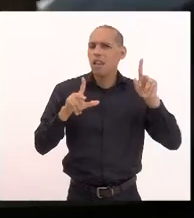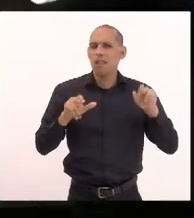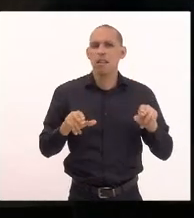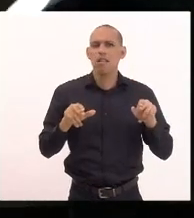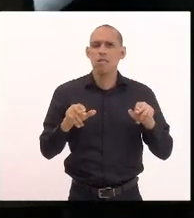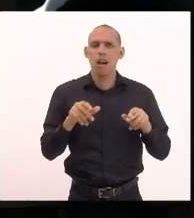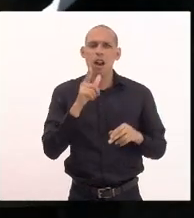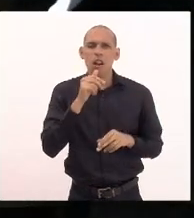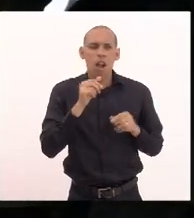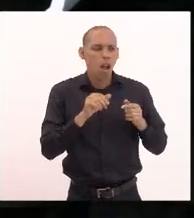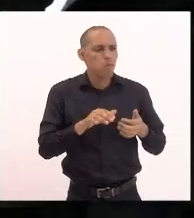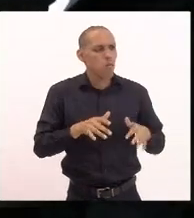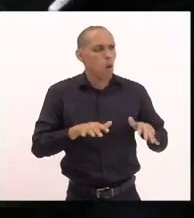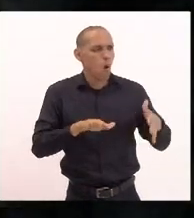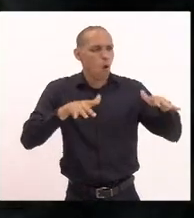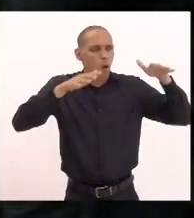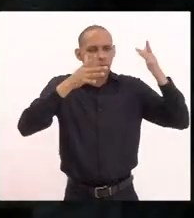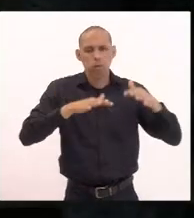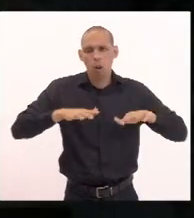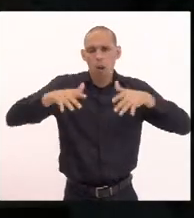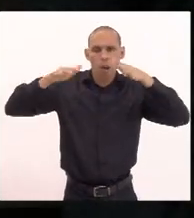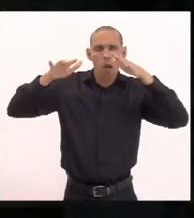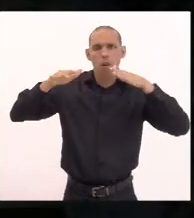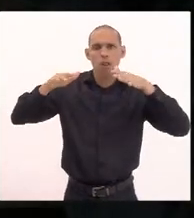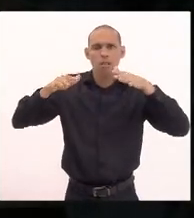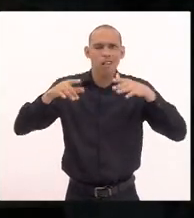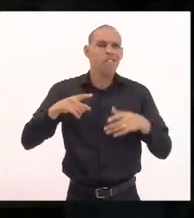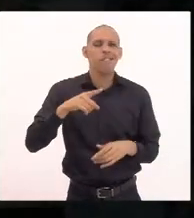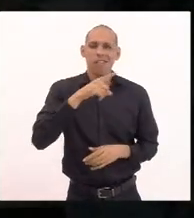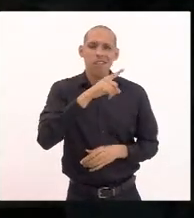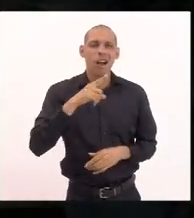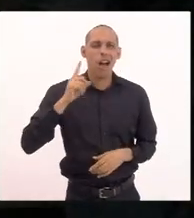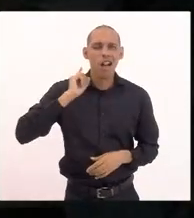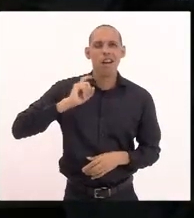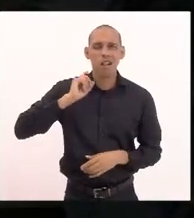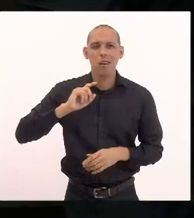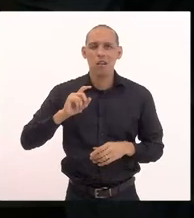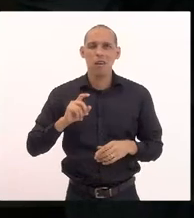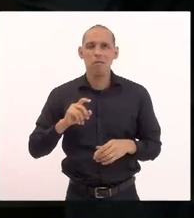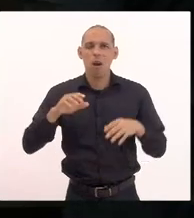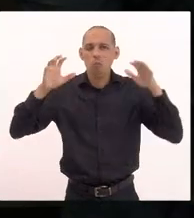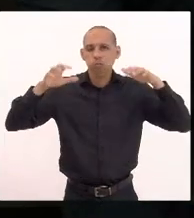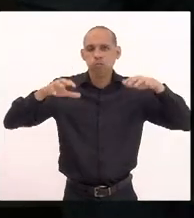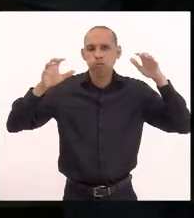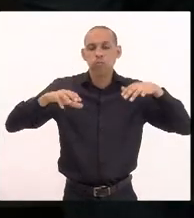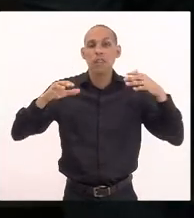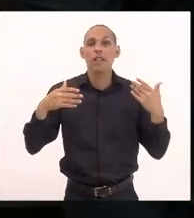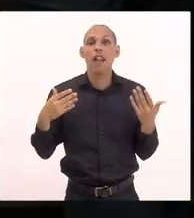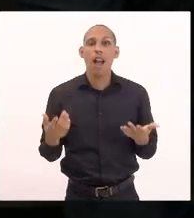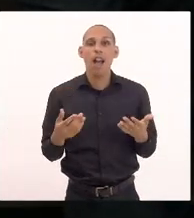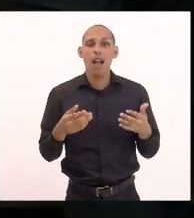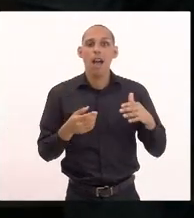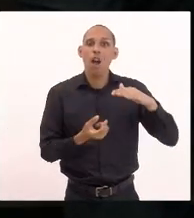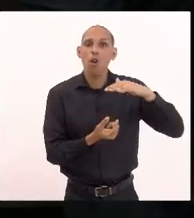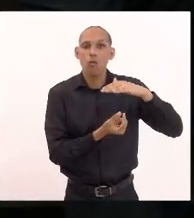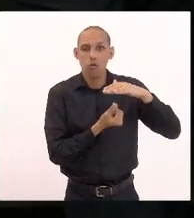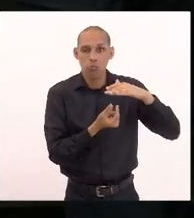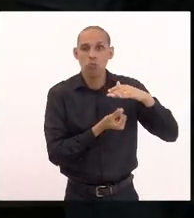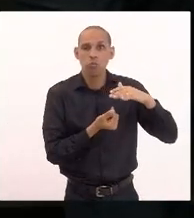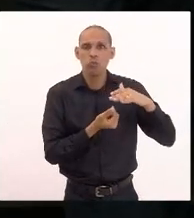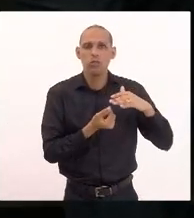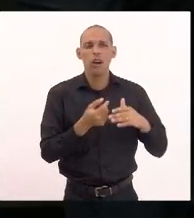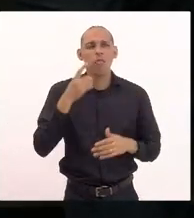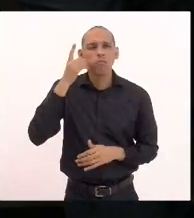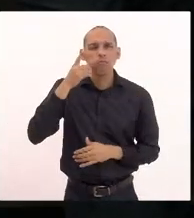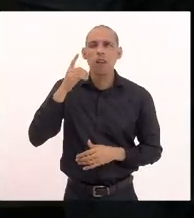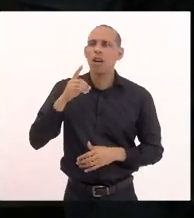os rios, porque choveu muito em Minas Gerais, etc. E, à época, se transferiu do fundo... Deputado Jair Bittencourt,